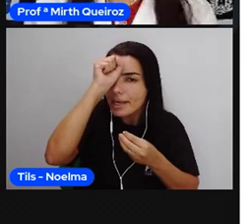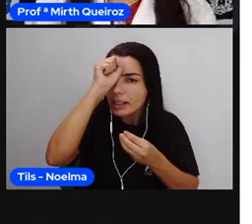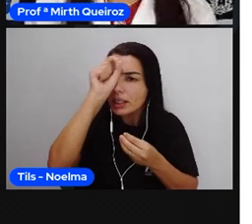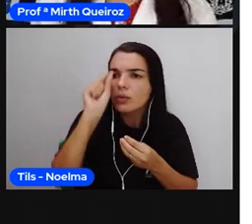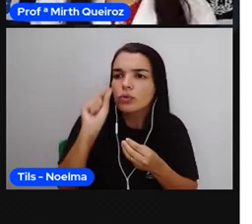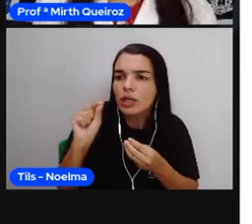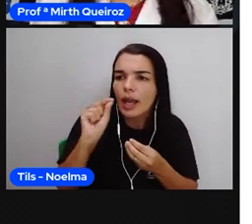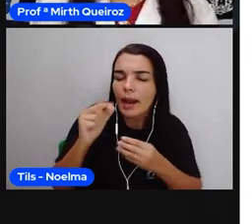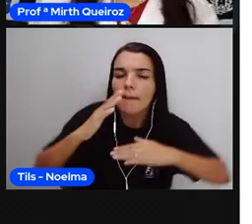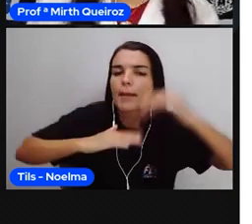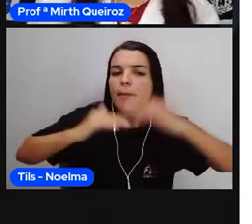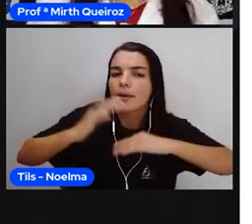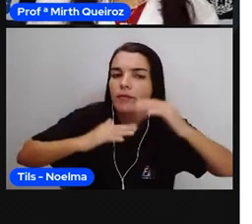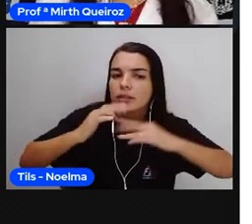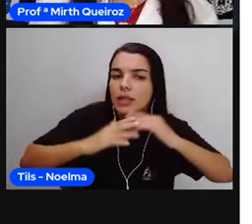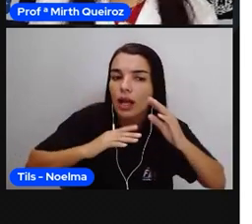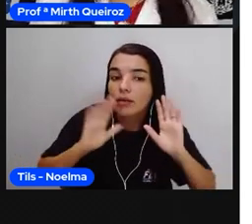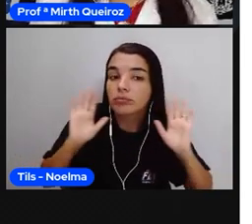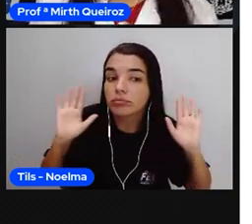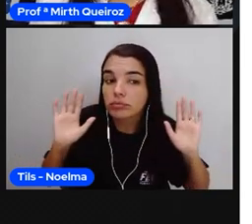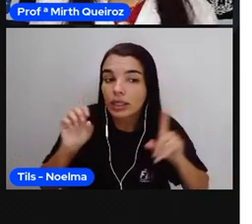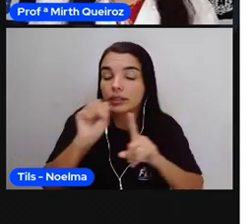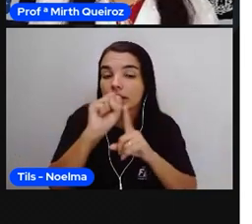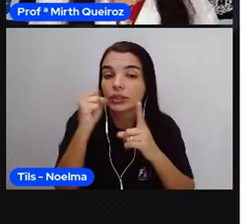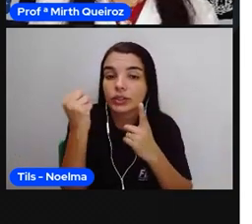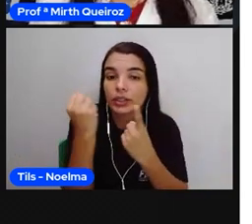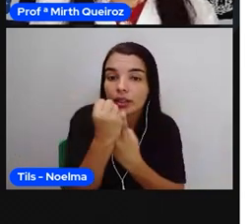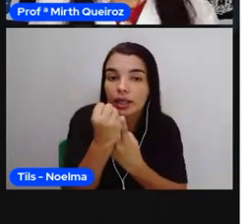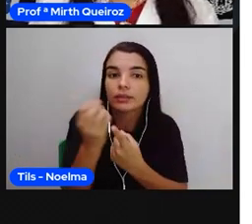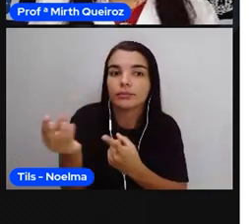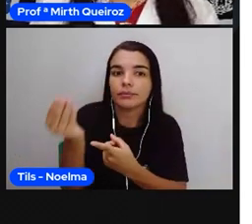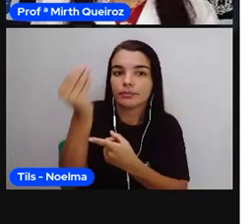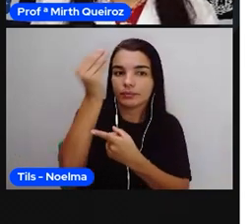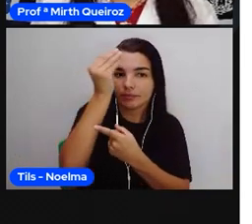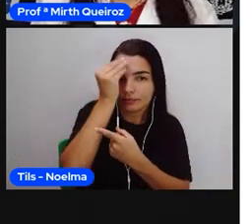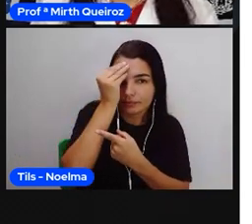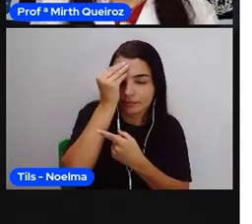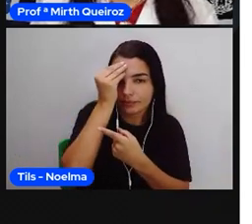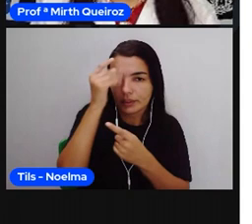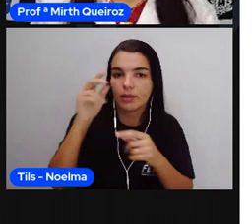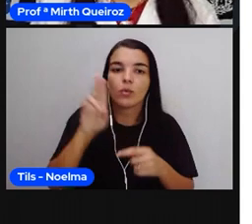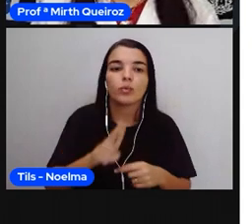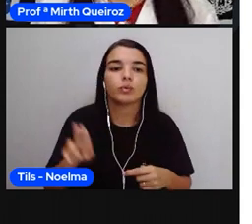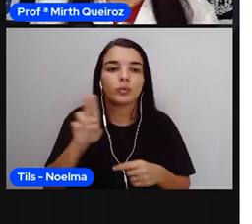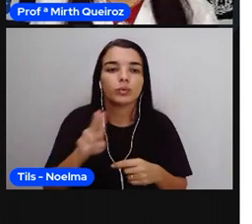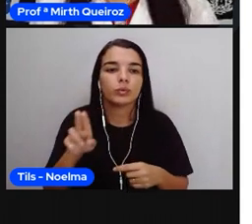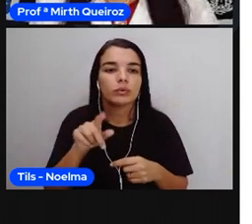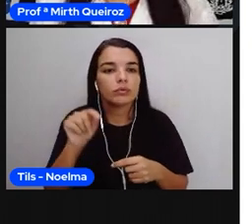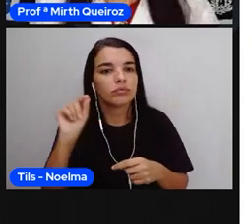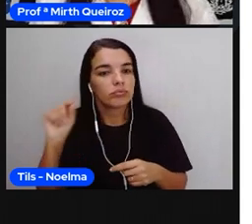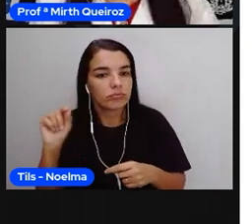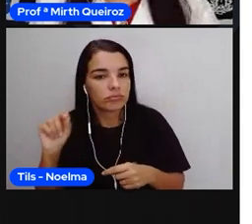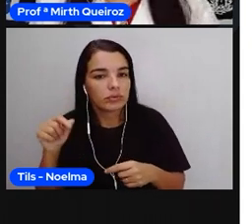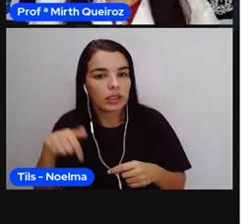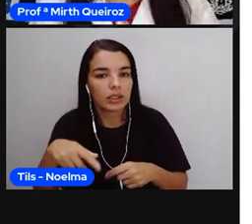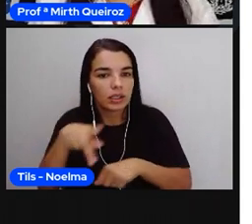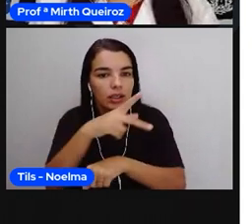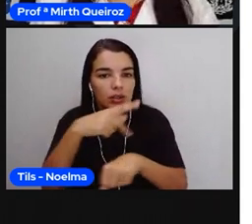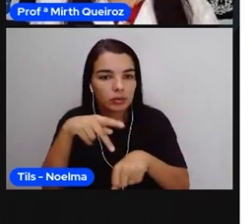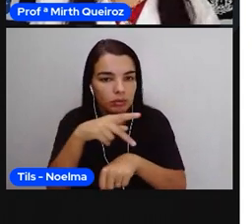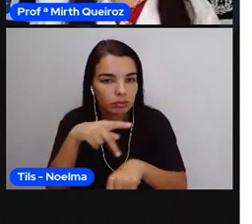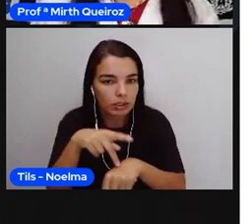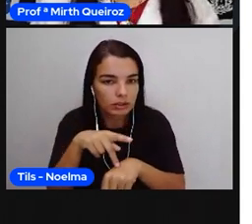desempenhar determinada função ali dentro da sociedade e assim ela se tornar útil para o país. Isso